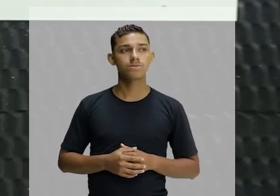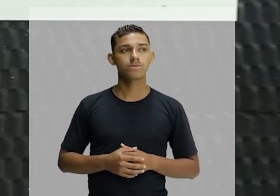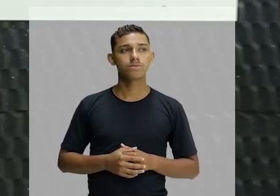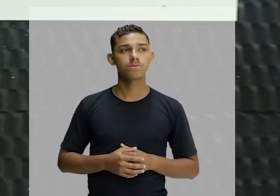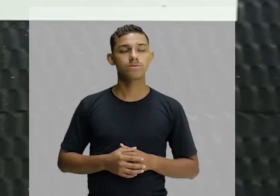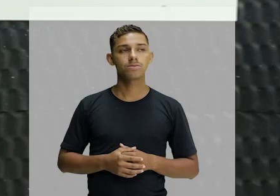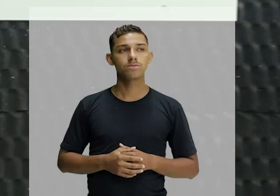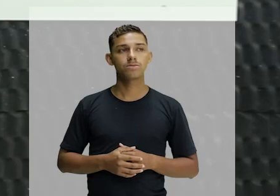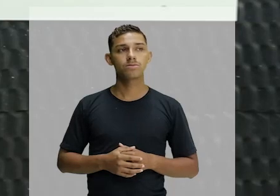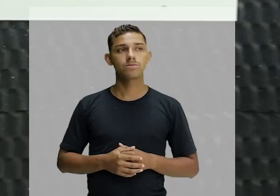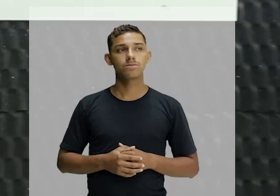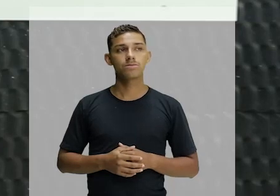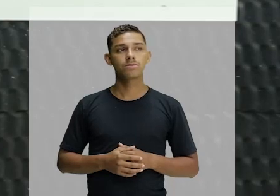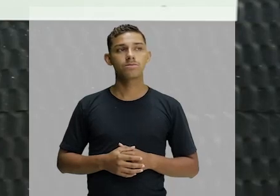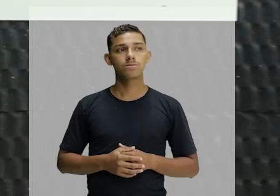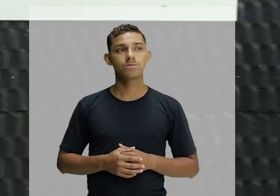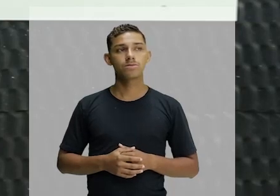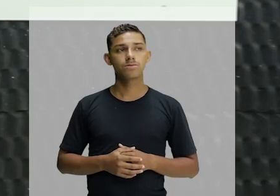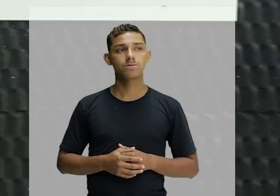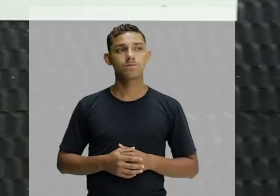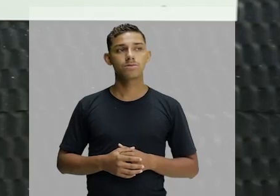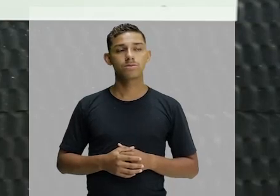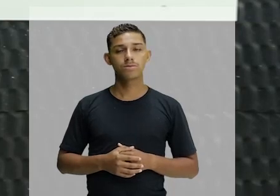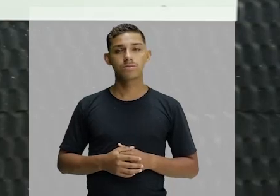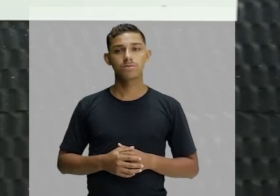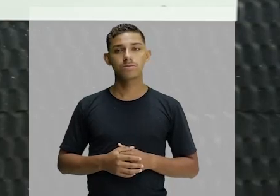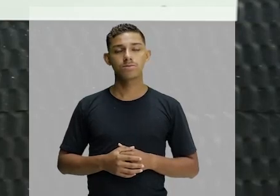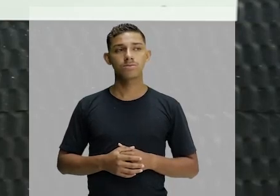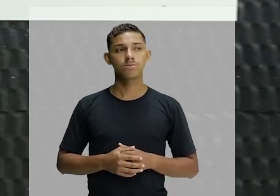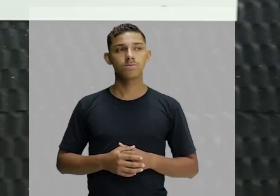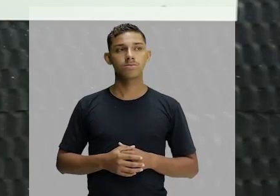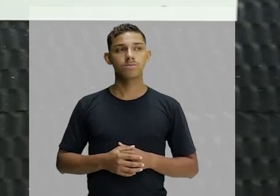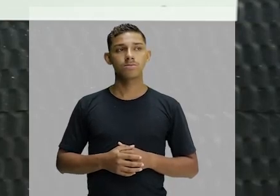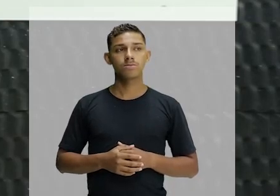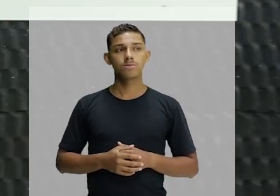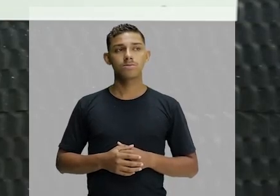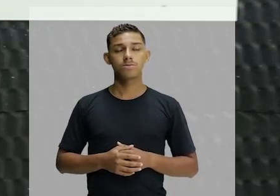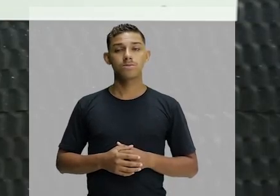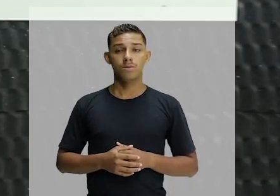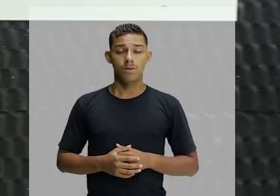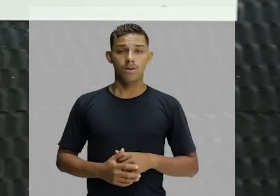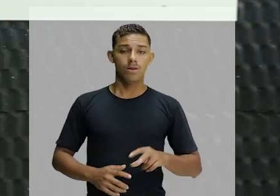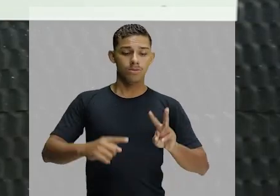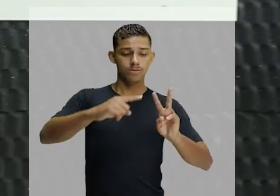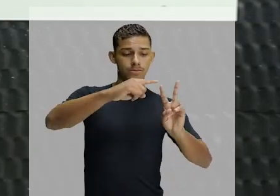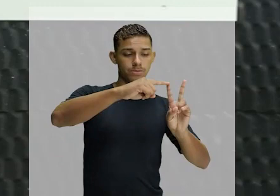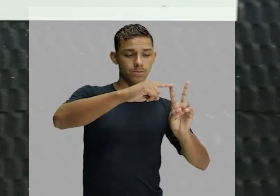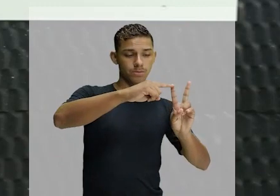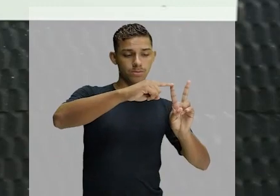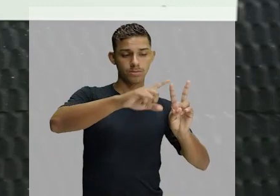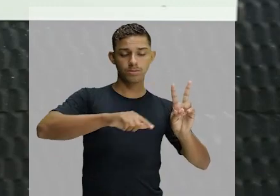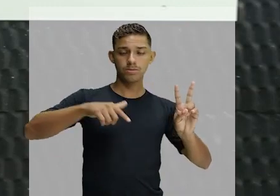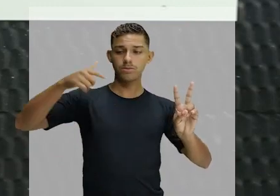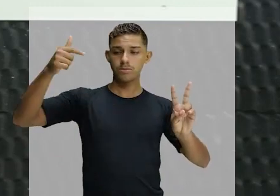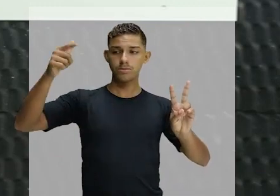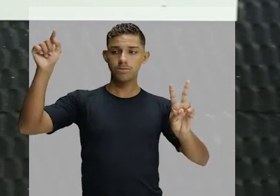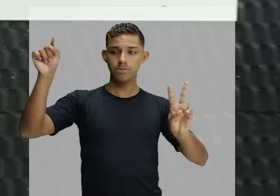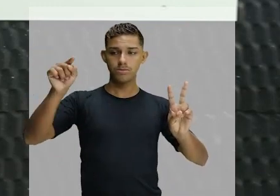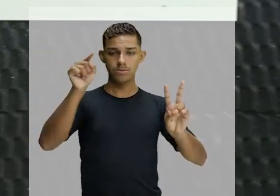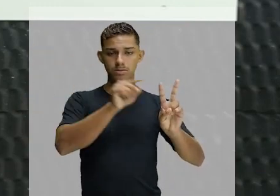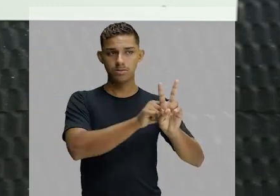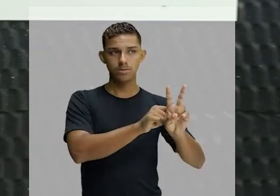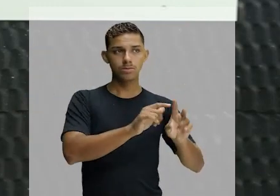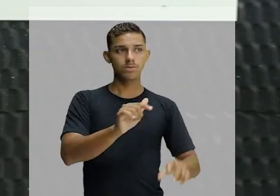Essa raiz de 7, ó, cancela com o índice, ó, igual a 7. Tá? Então, essa é a equação